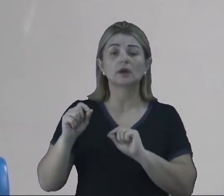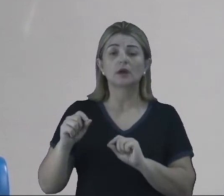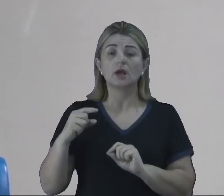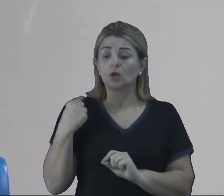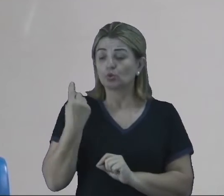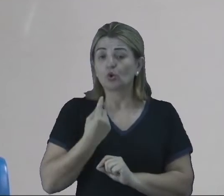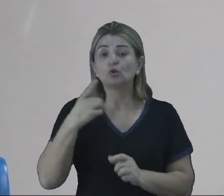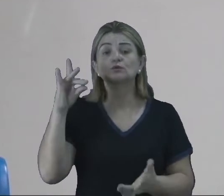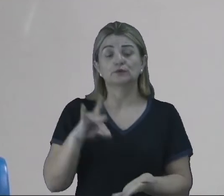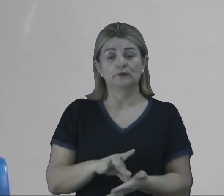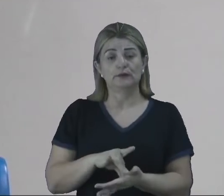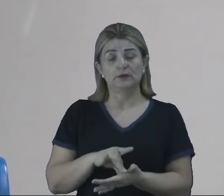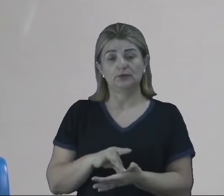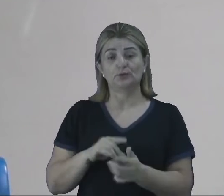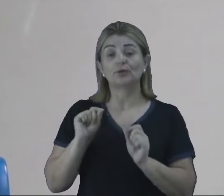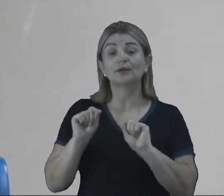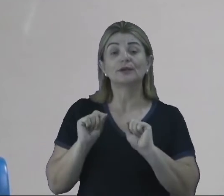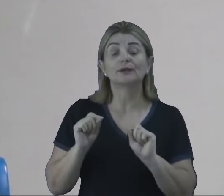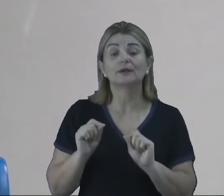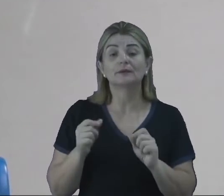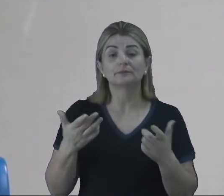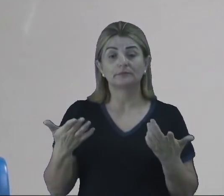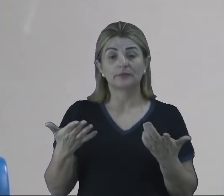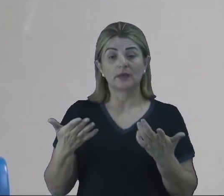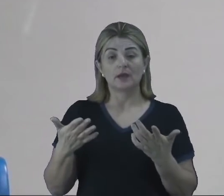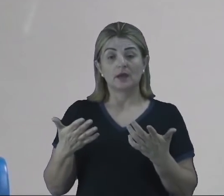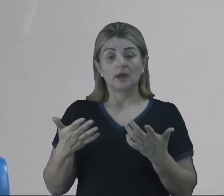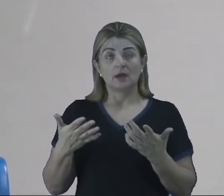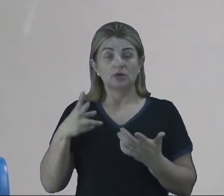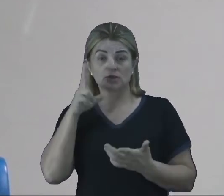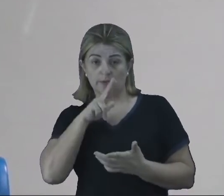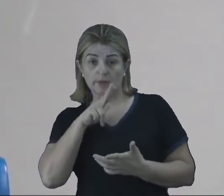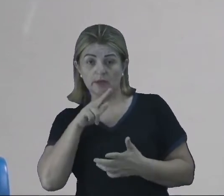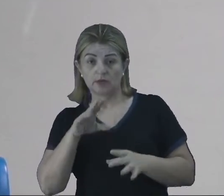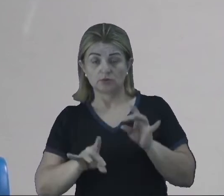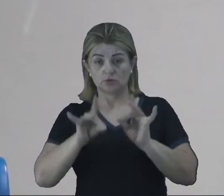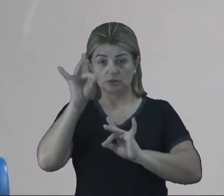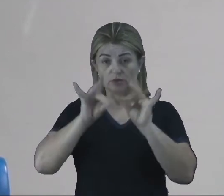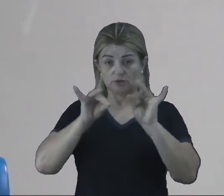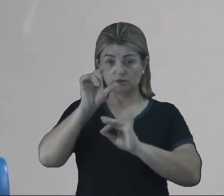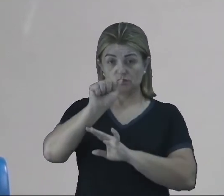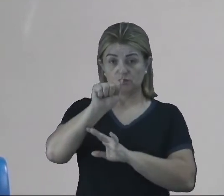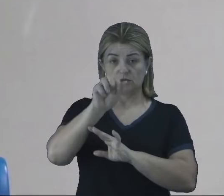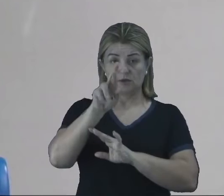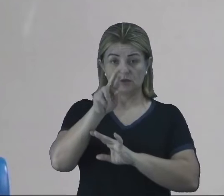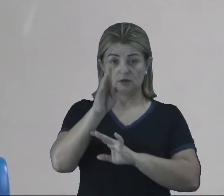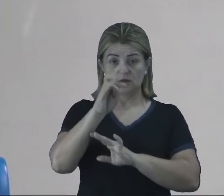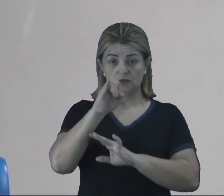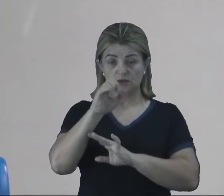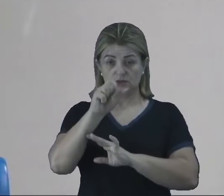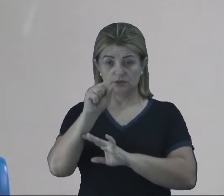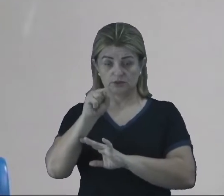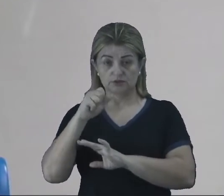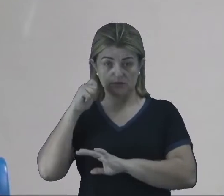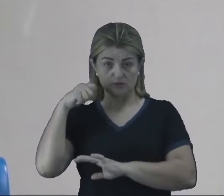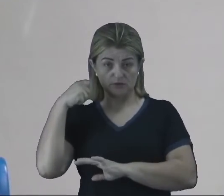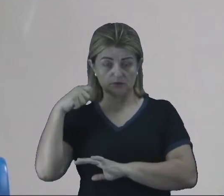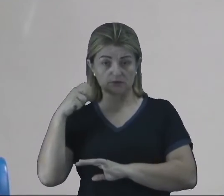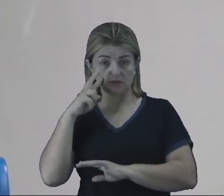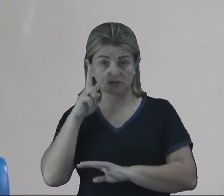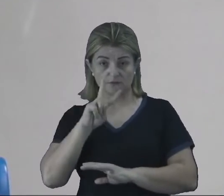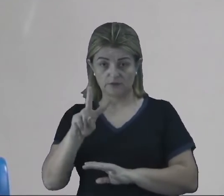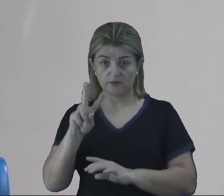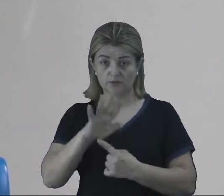parte de identificação com a natureza também sendo muito colocada. Tá, professora, a senhora mostrou algumas questões, ok.